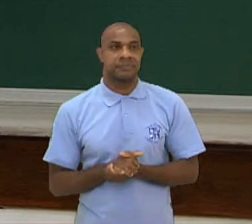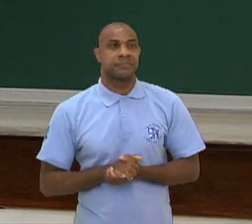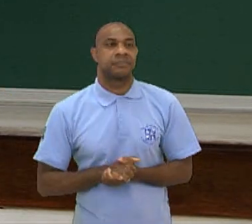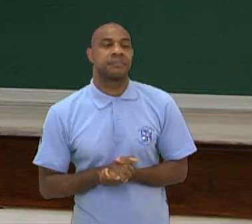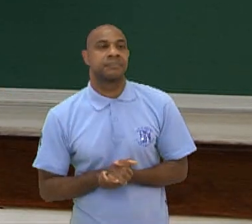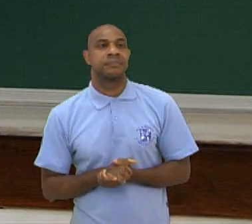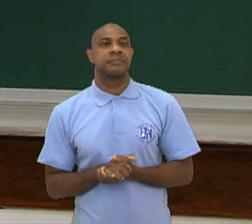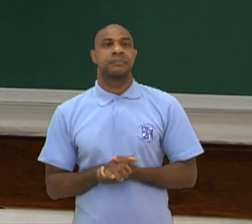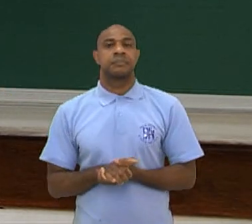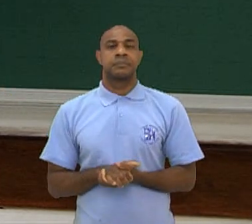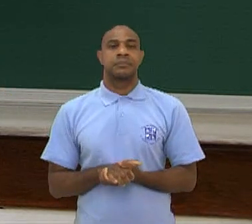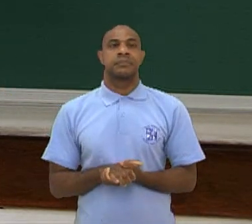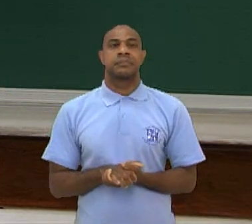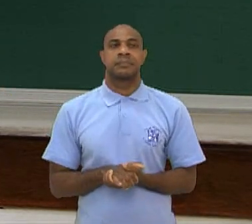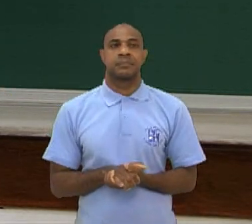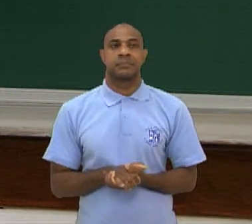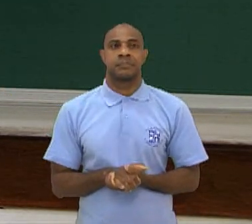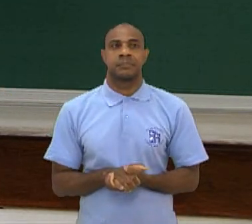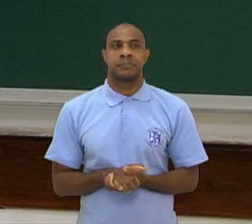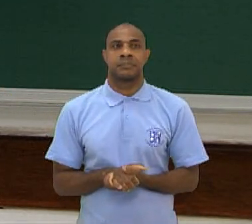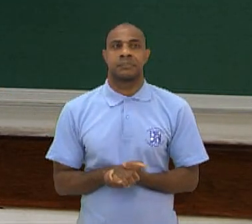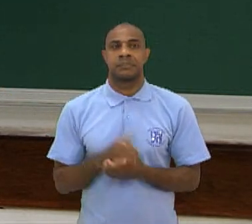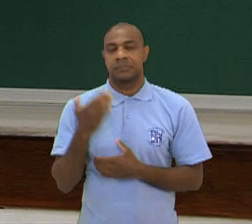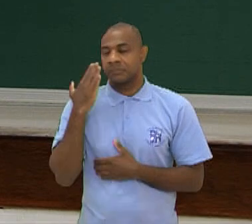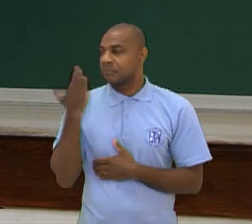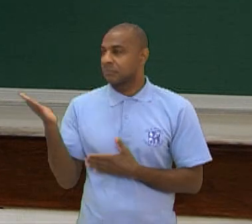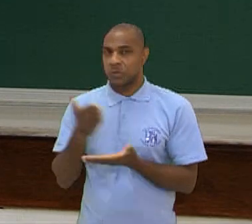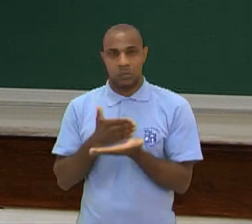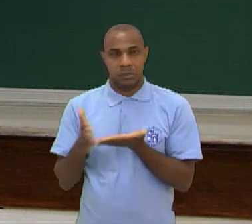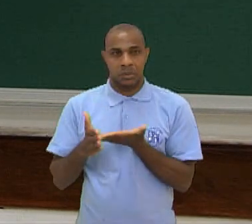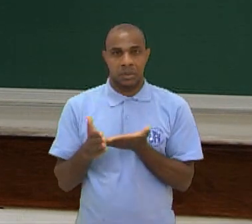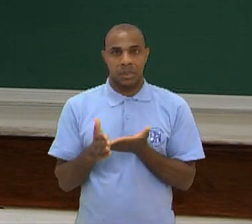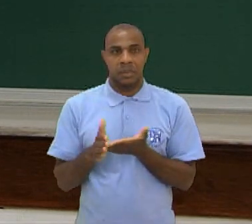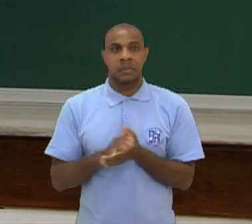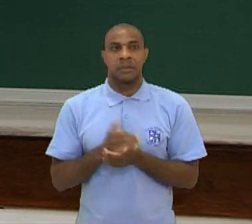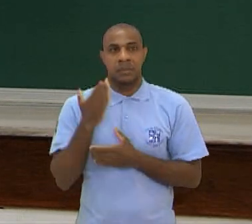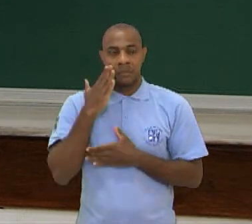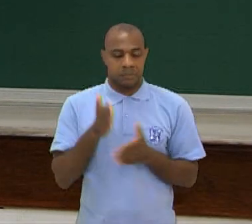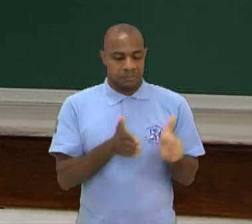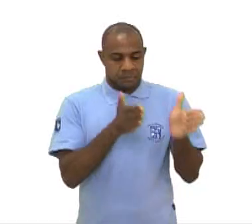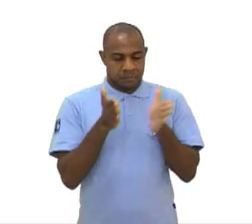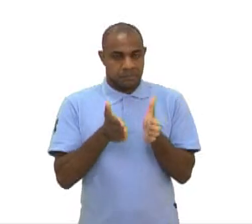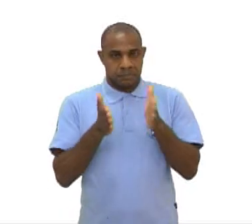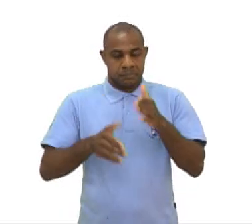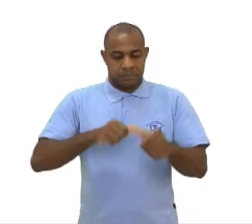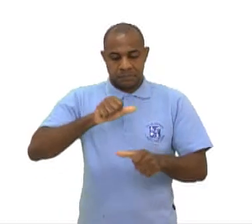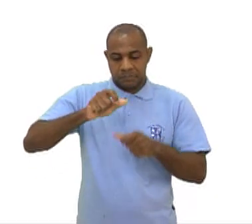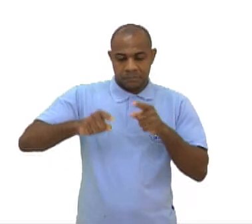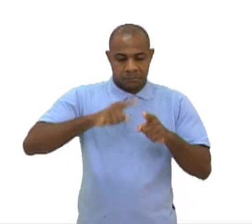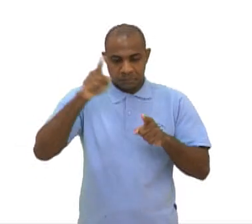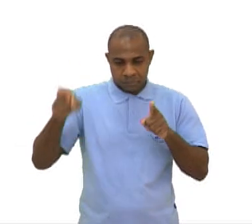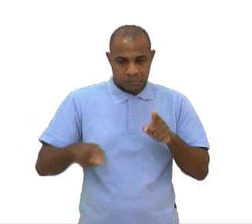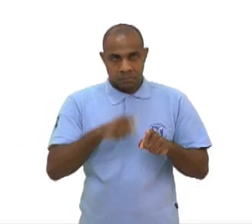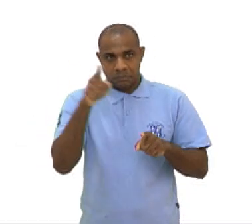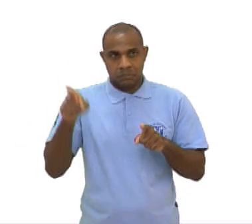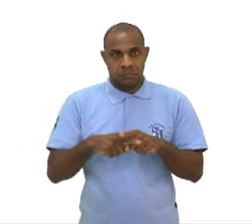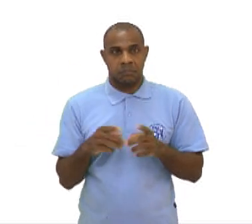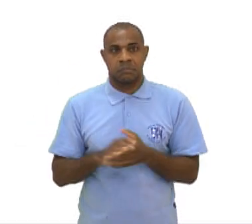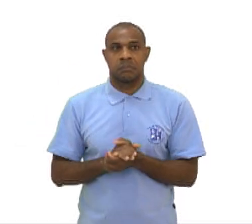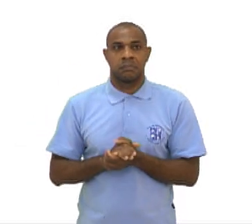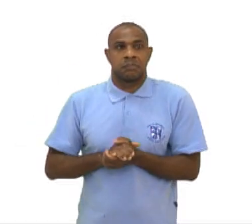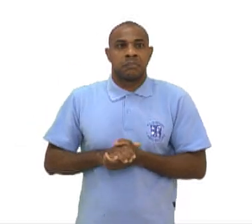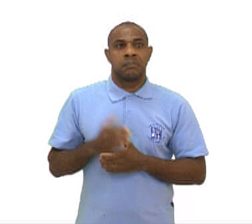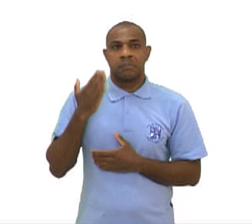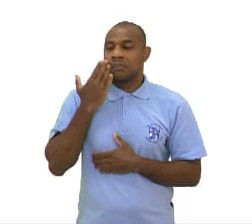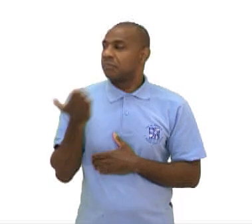que é tóxico, tá? Não tem nada a ver com isso. Vamos começar, então, com a primeira etapa do ciclo do nitrogênio, gente. Então, prestem bem atenção. Fixação.